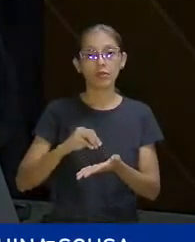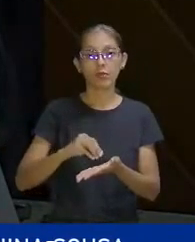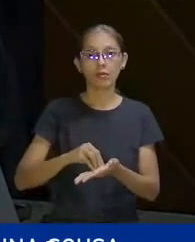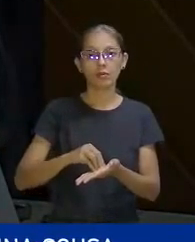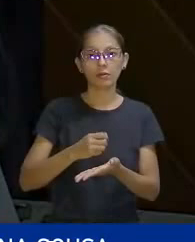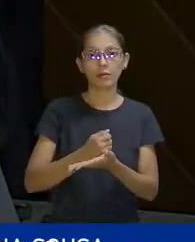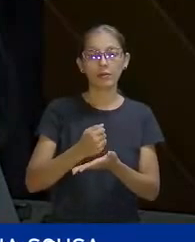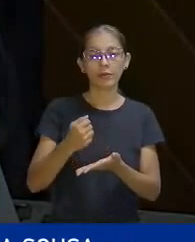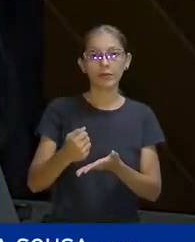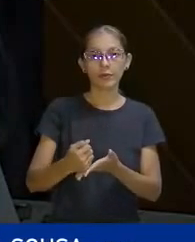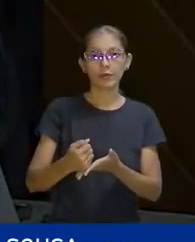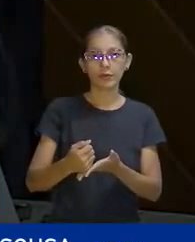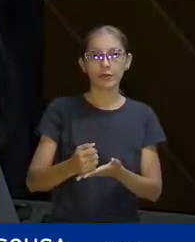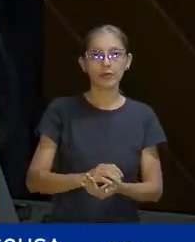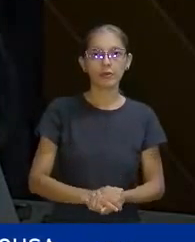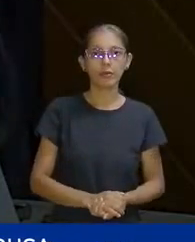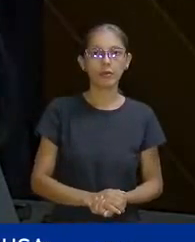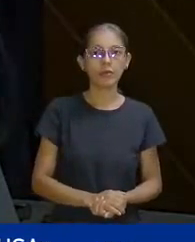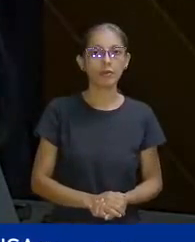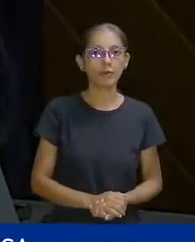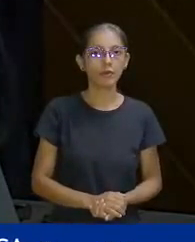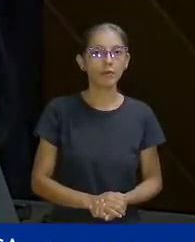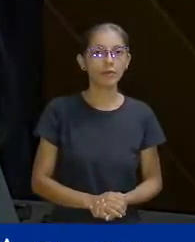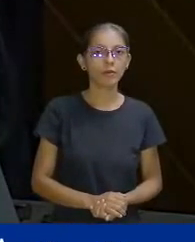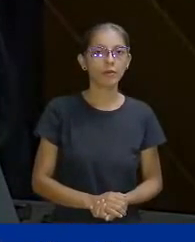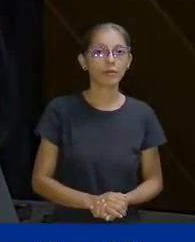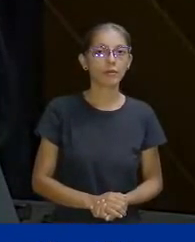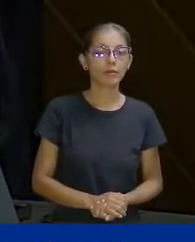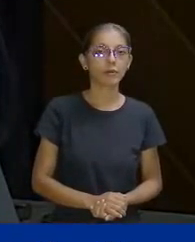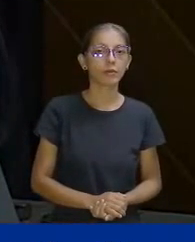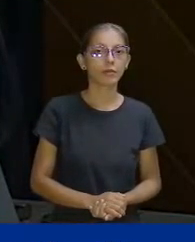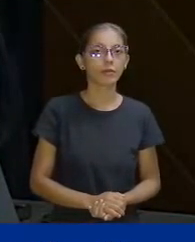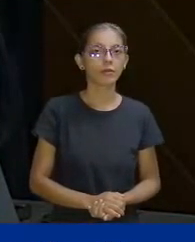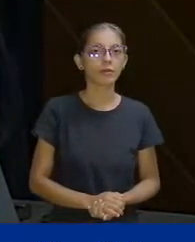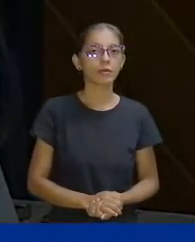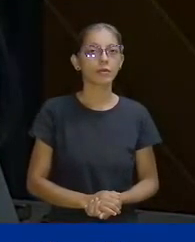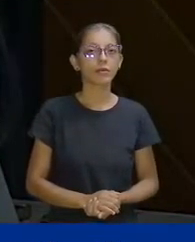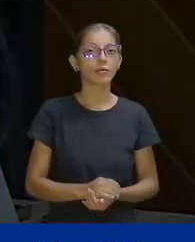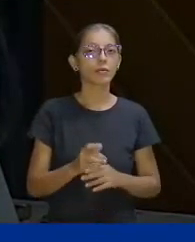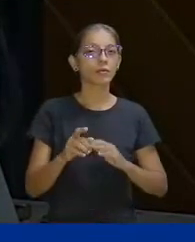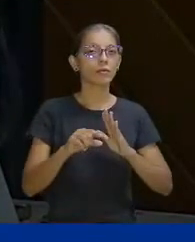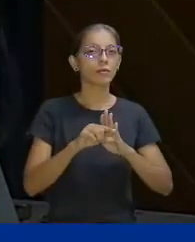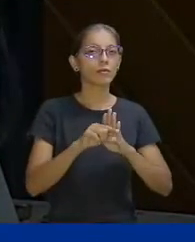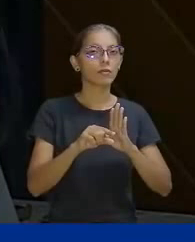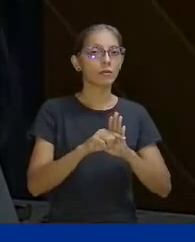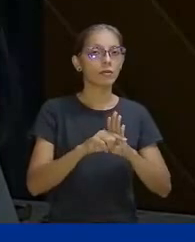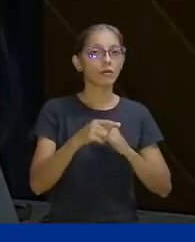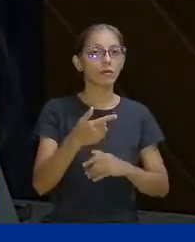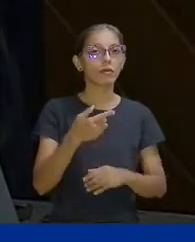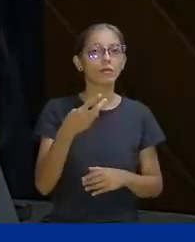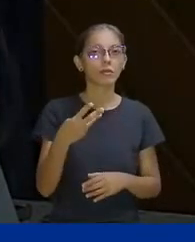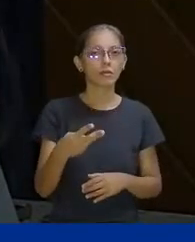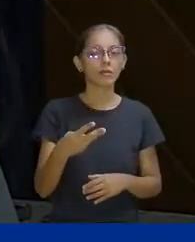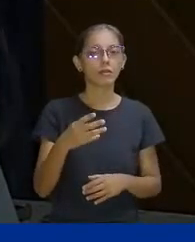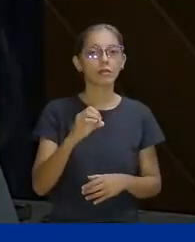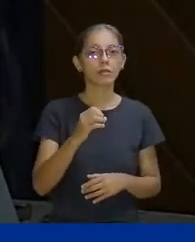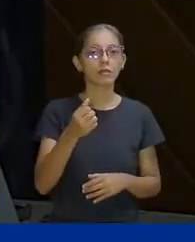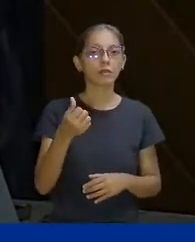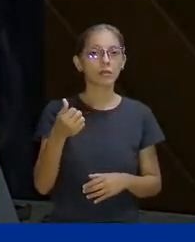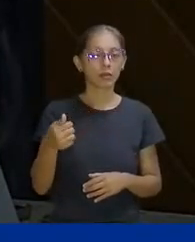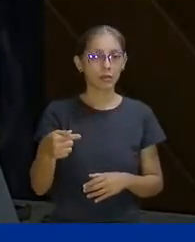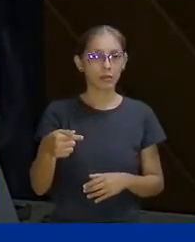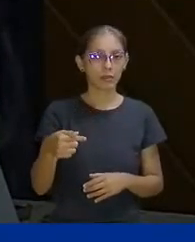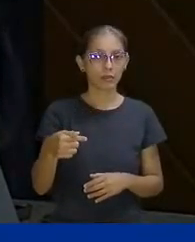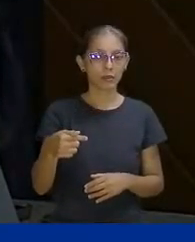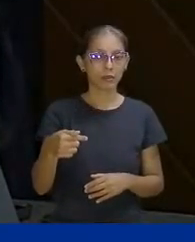60, caput e parágrafo 1º, incisos 1 a 4º, da Resolução 2367 de 2019.